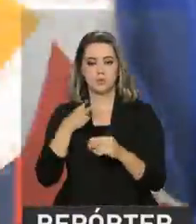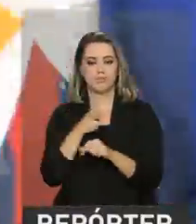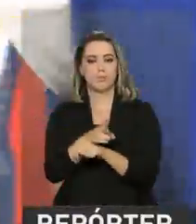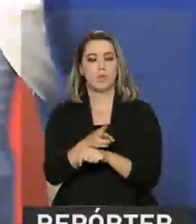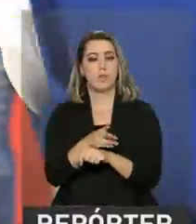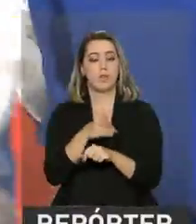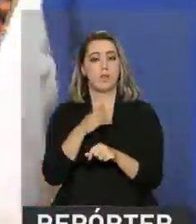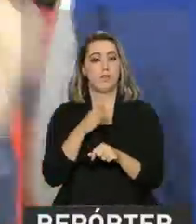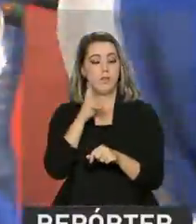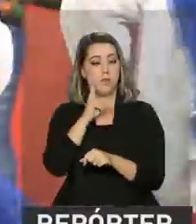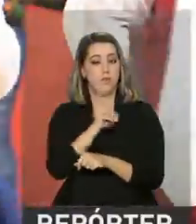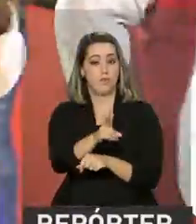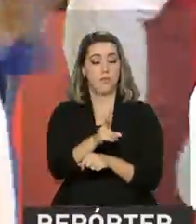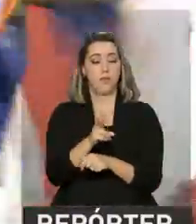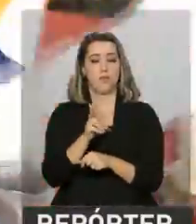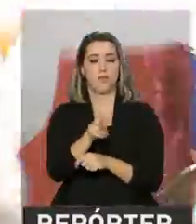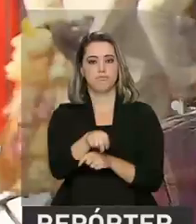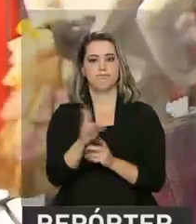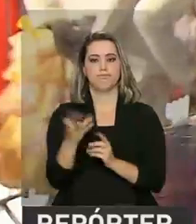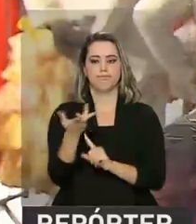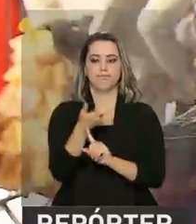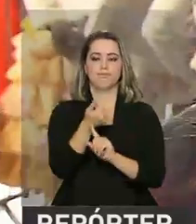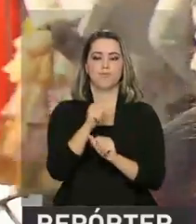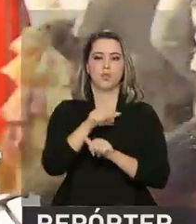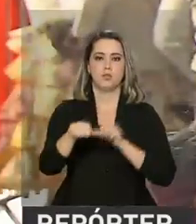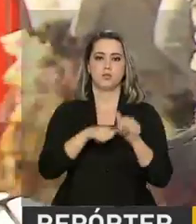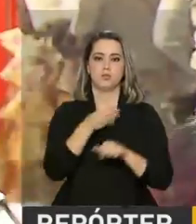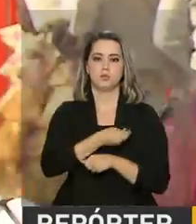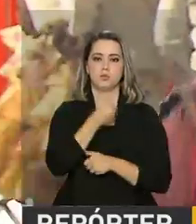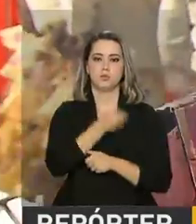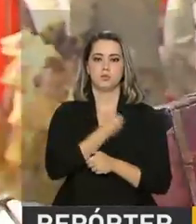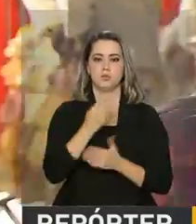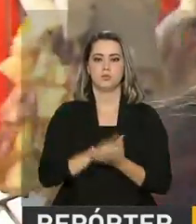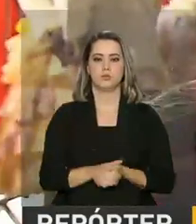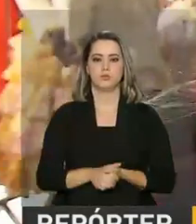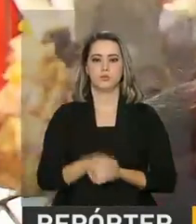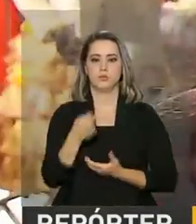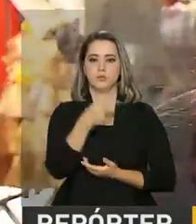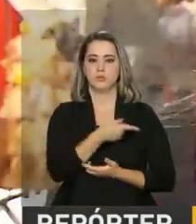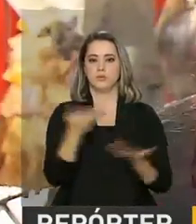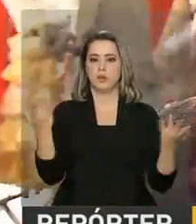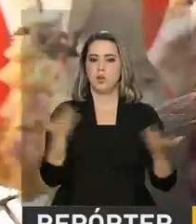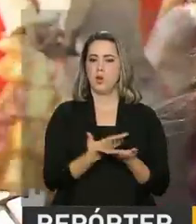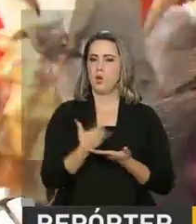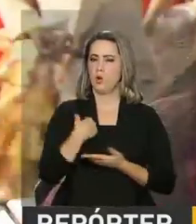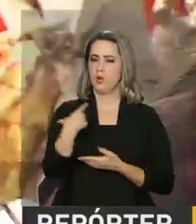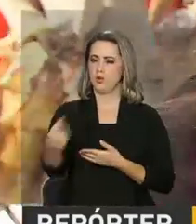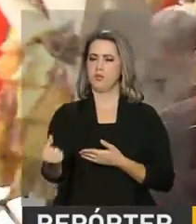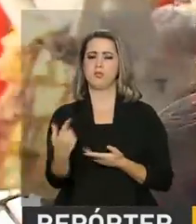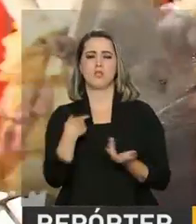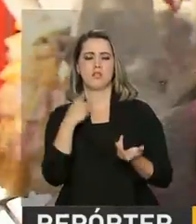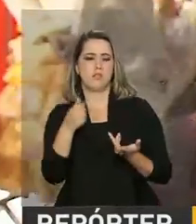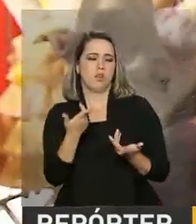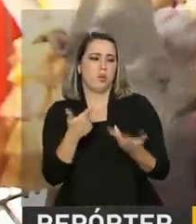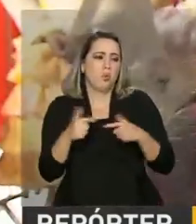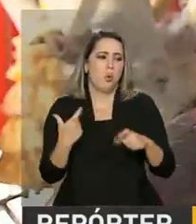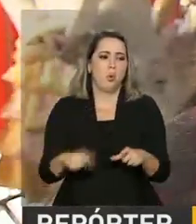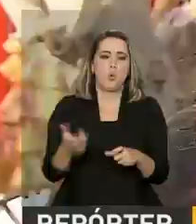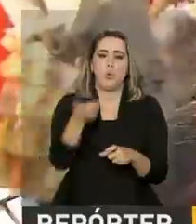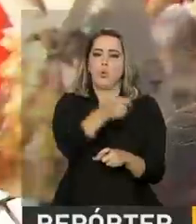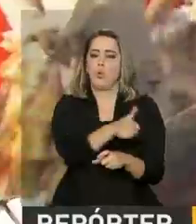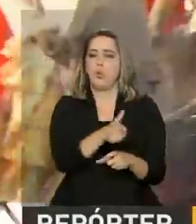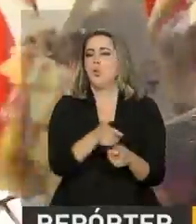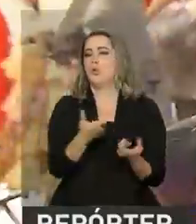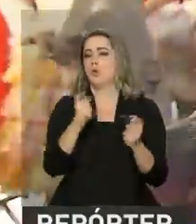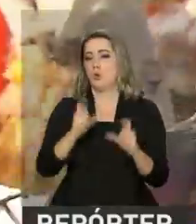arte uma forma de mudar a realidade. Se eu fosse a quadrilha junina, eu estaria não aqui agora te dando essa entrevista, ou até mesmo fazendo uso